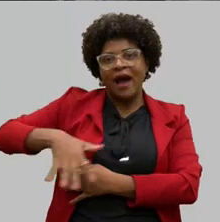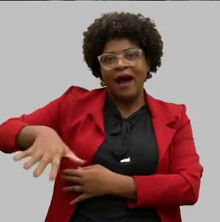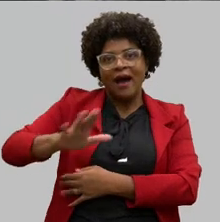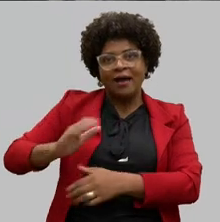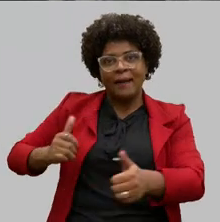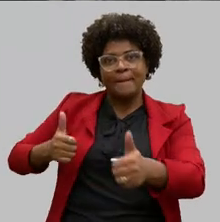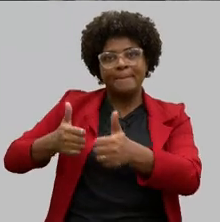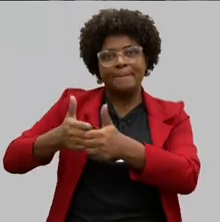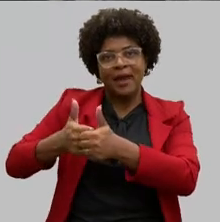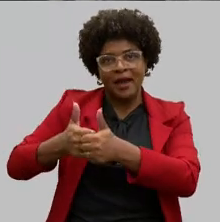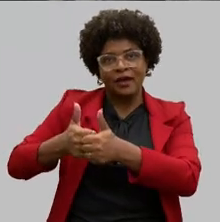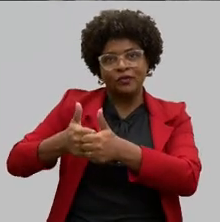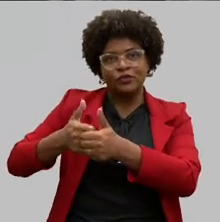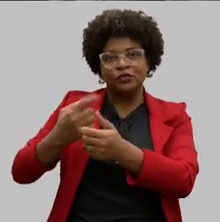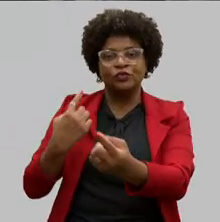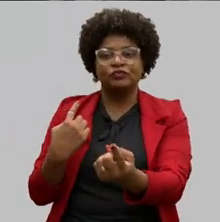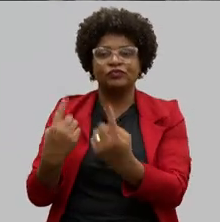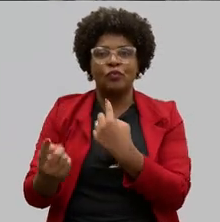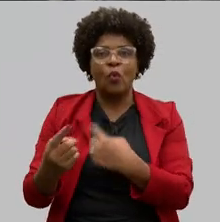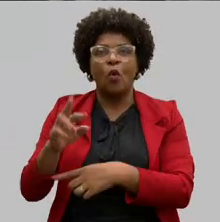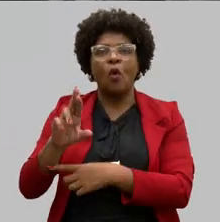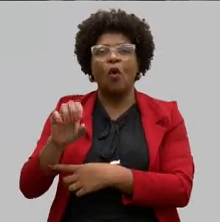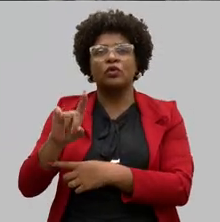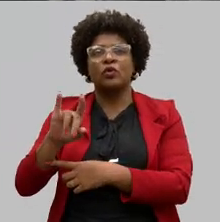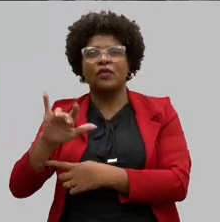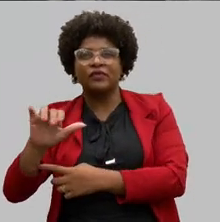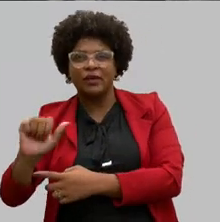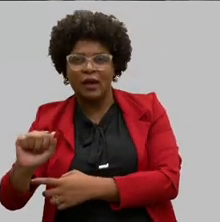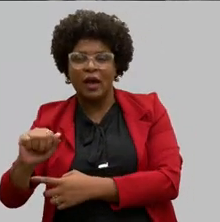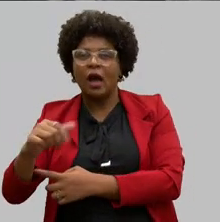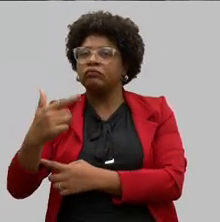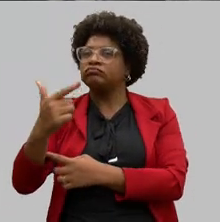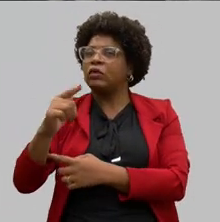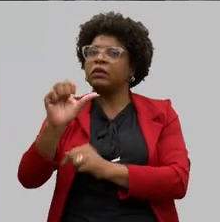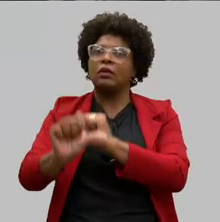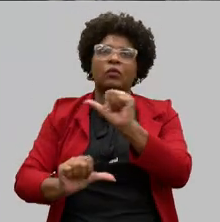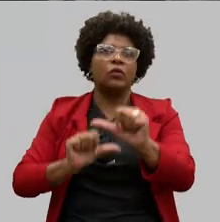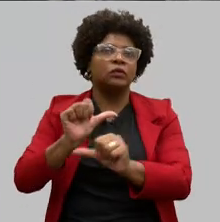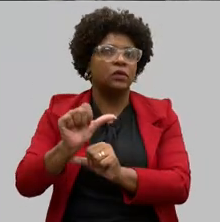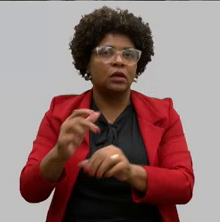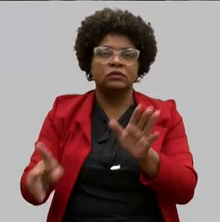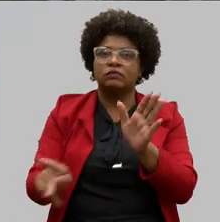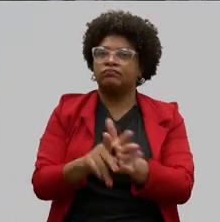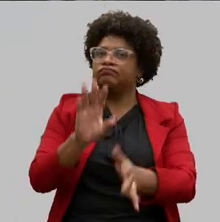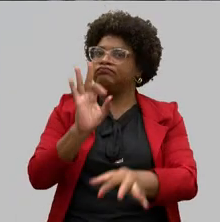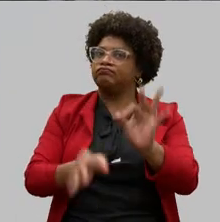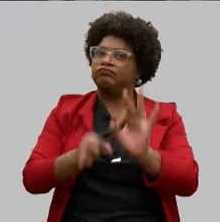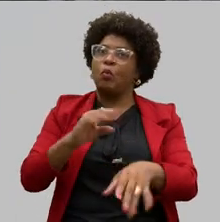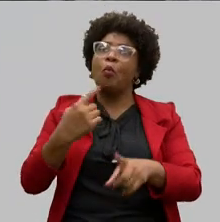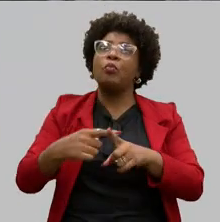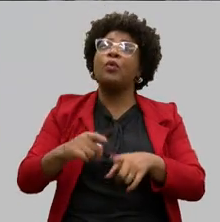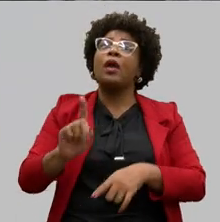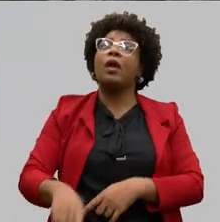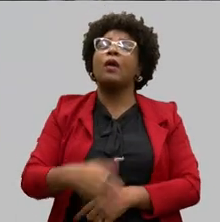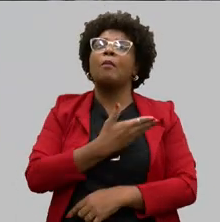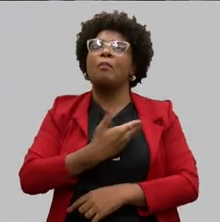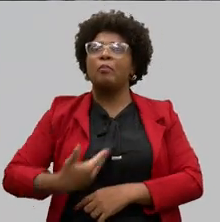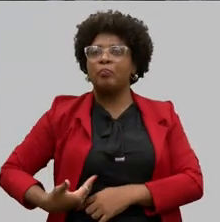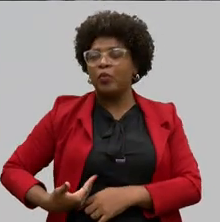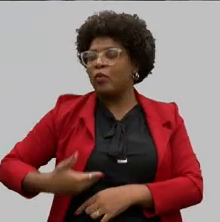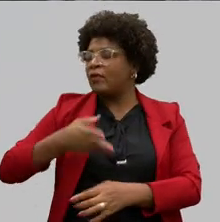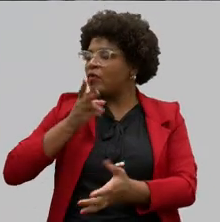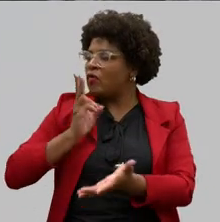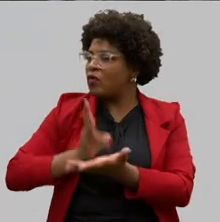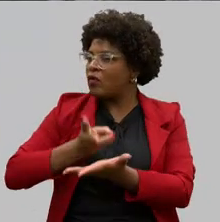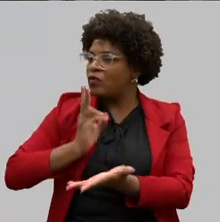projeto em exame não implicará mudança em sua natureza jurídica pois como via pública e bem o bem continuará sendo